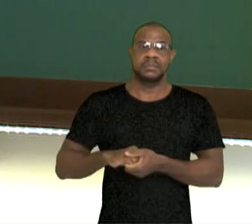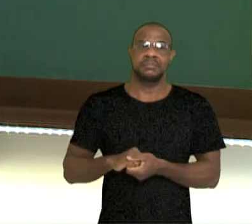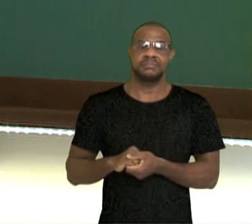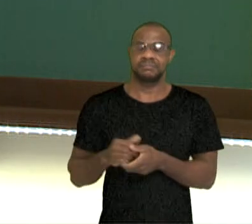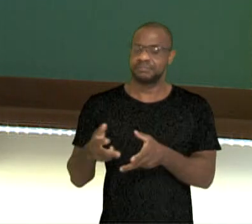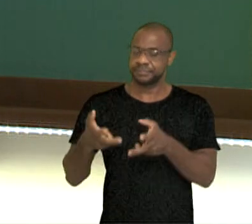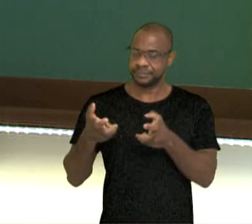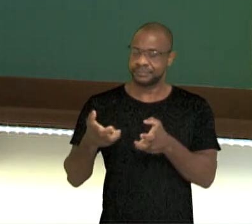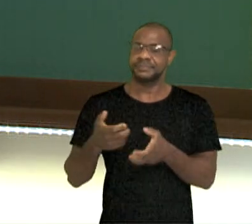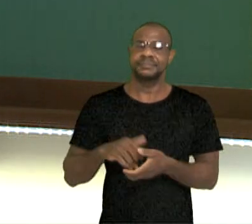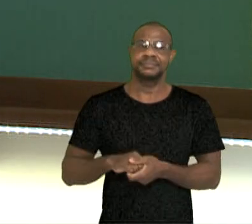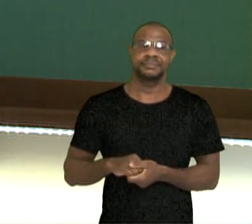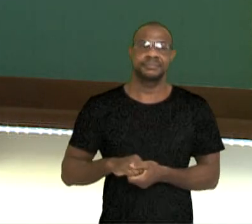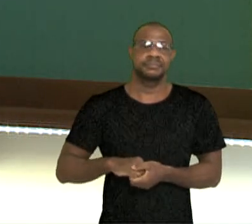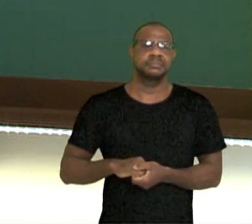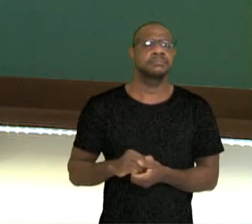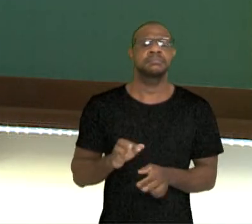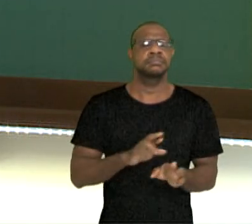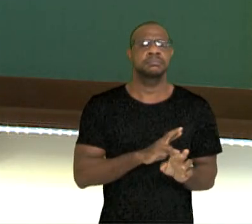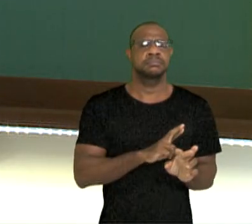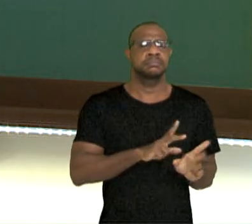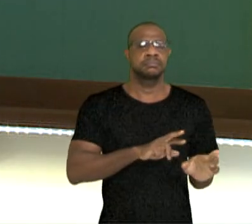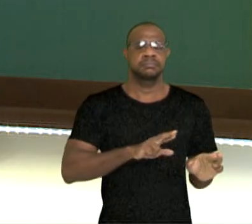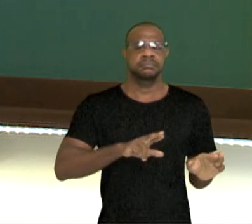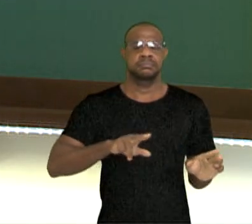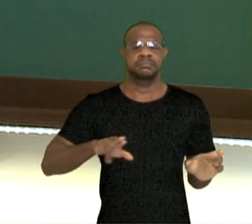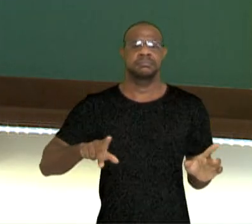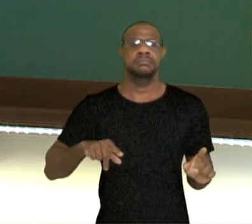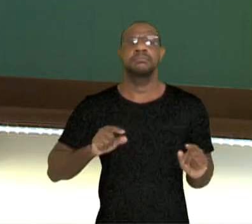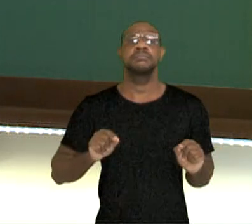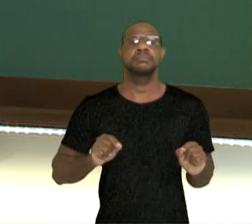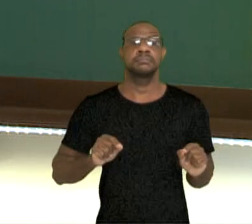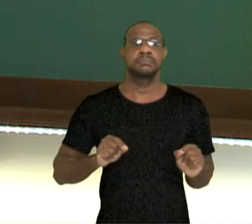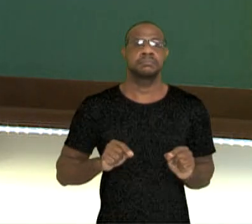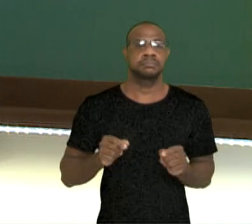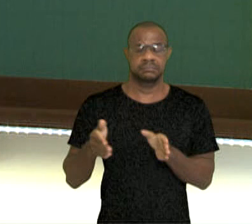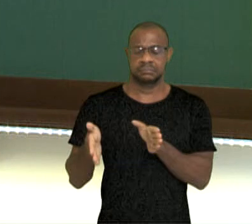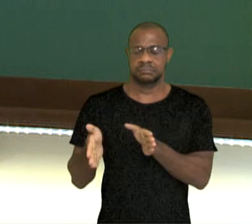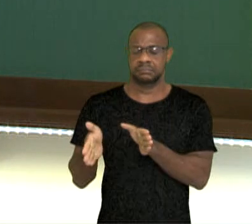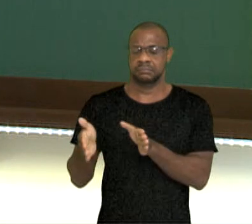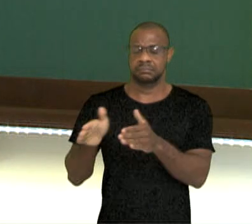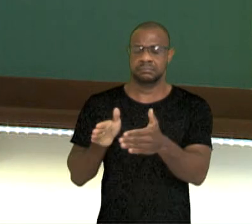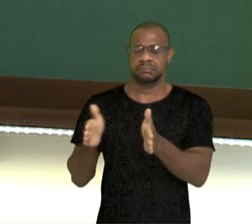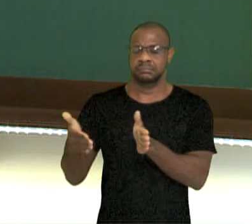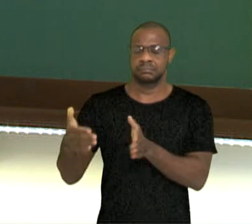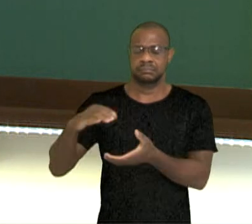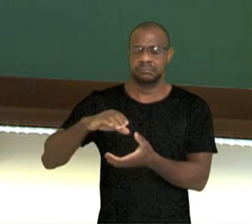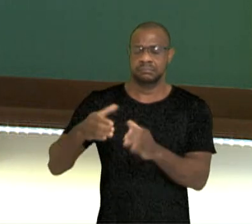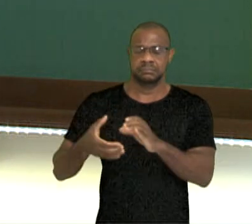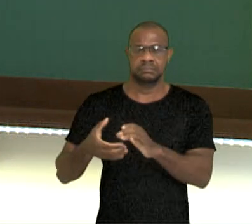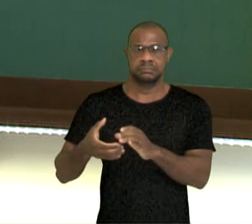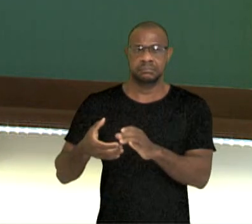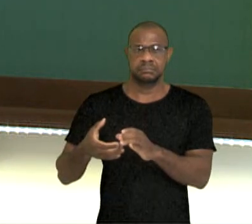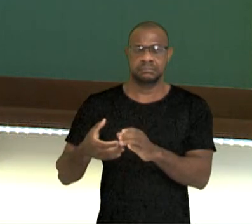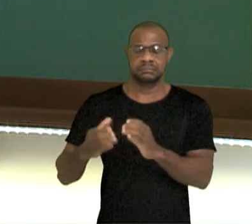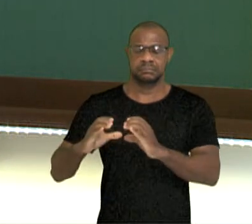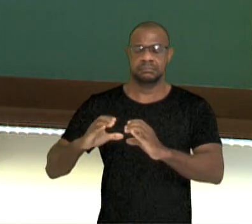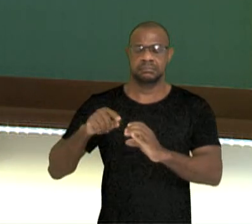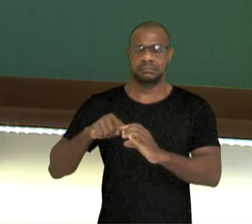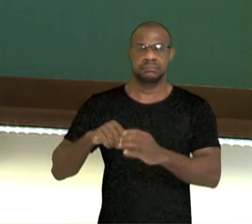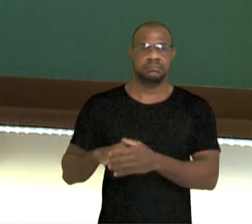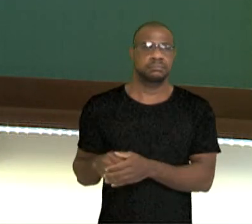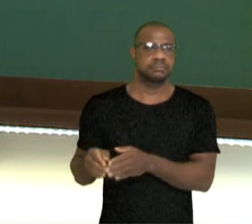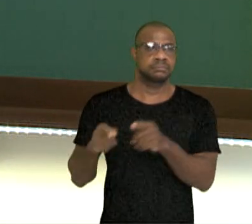ele lembra o cubo. Então qual a diferença do bloco retangular para o cubo? É que o cubo tem tudo, são vários quadrados. E o